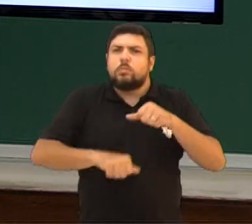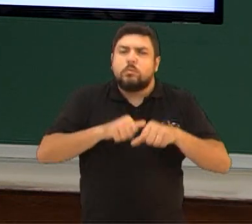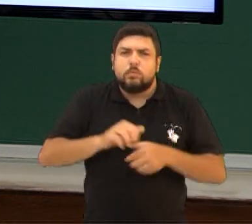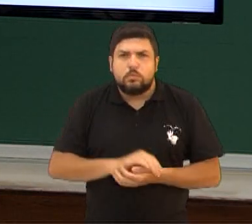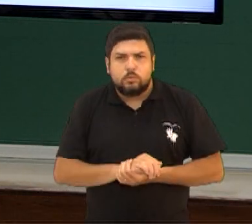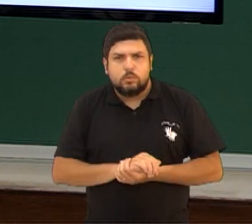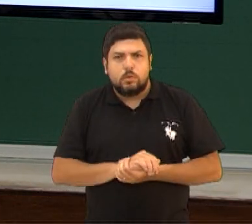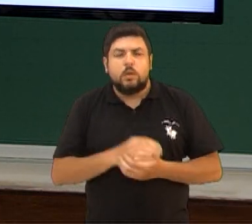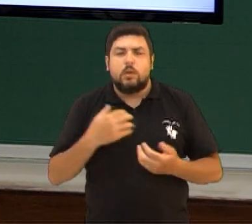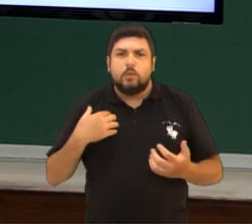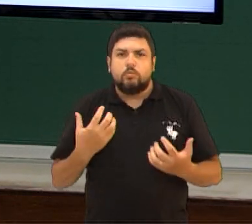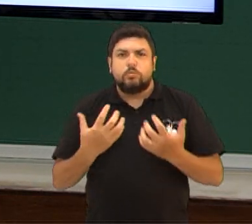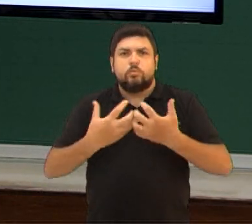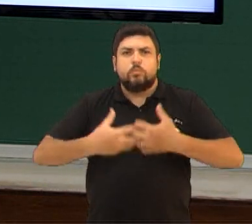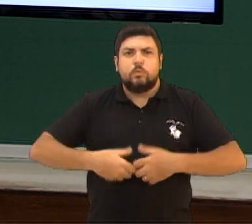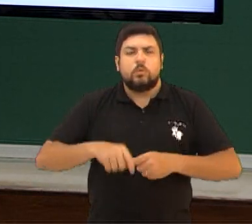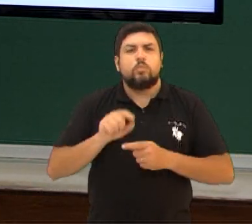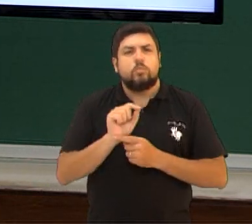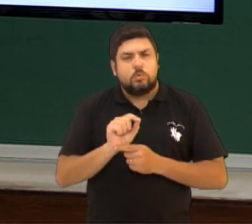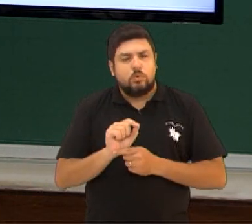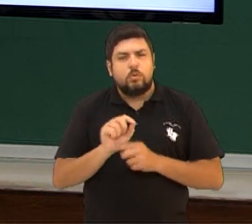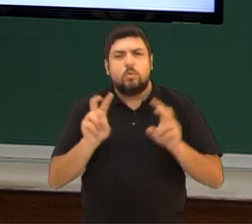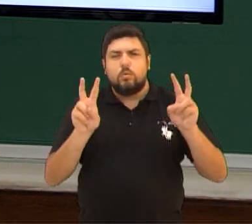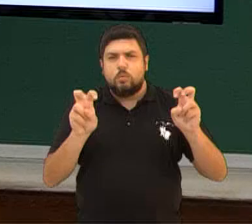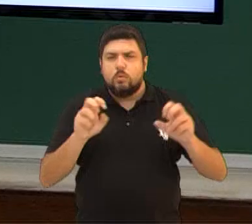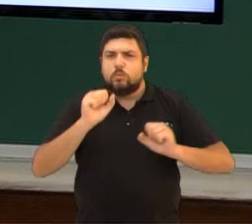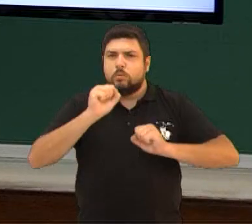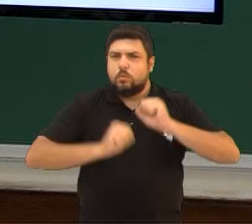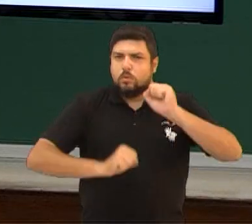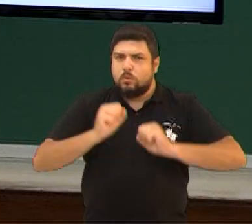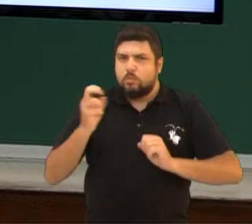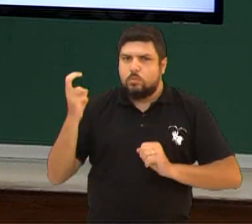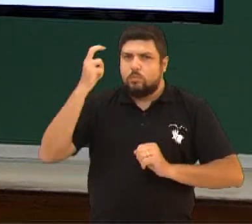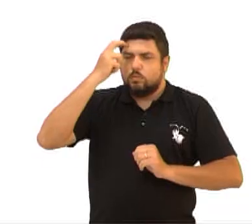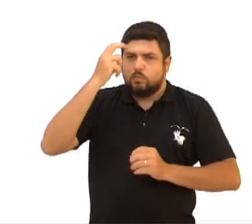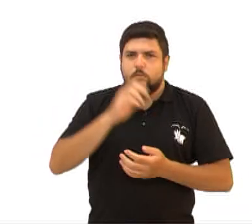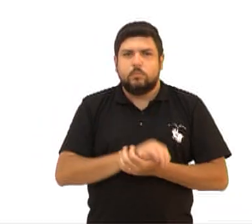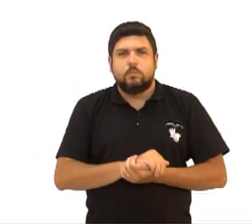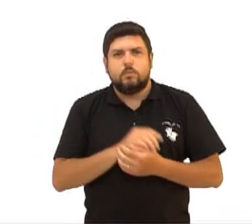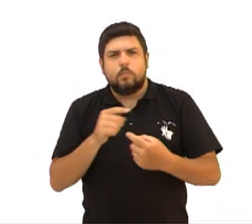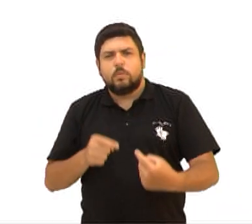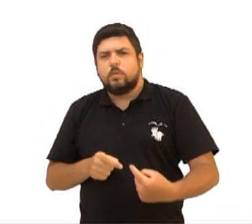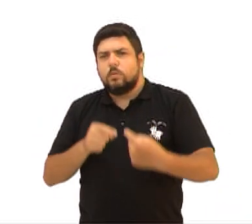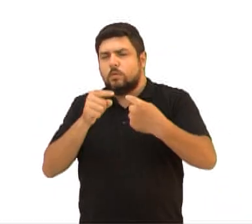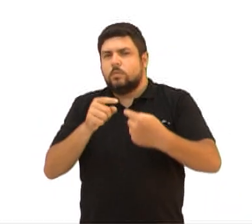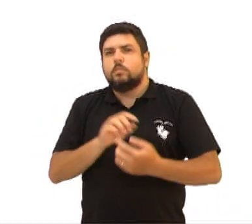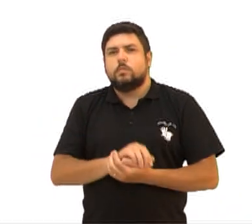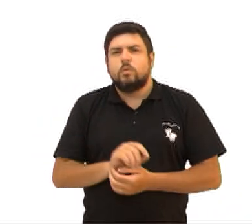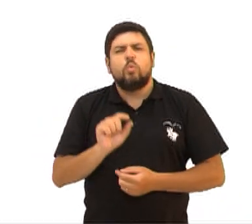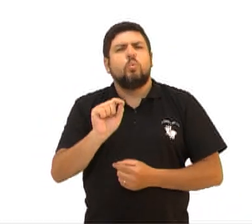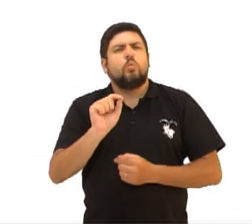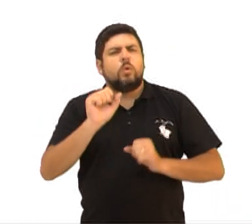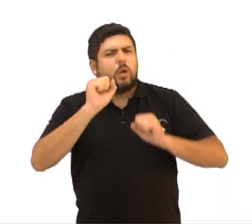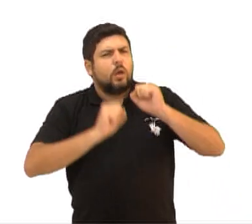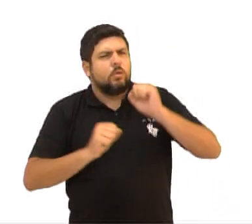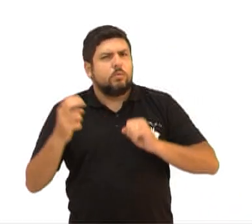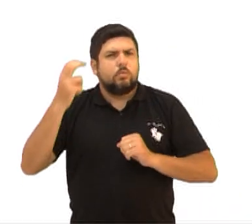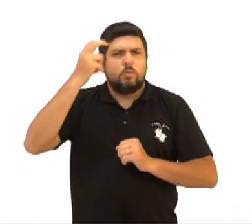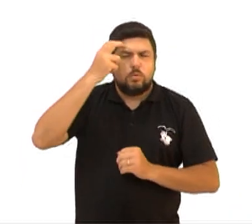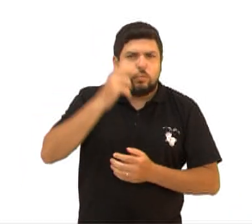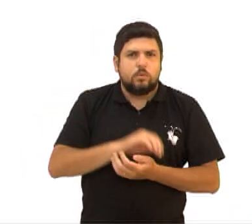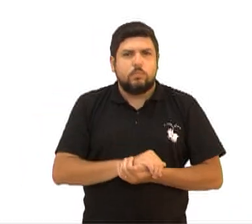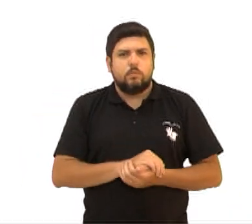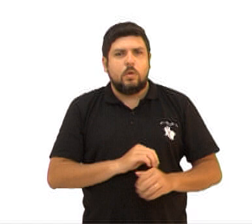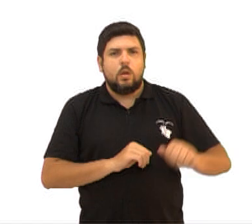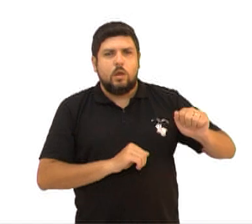mecanismo é o que é chamado de indústria cultural. Quiz. O que é indústria cultural? A produção de